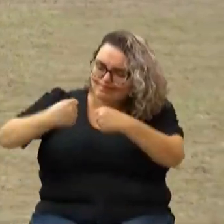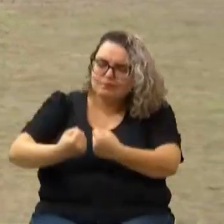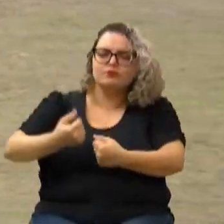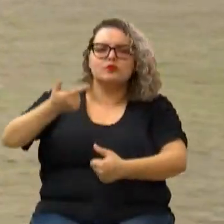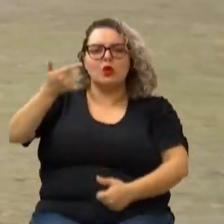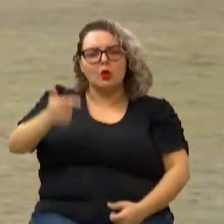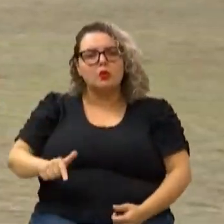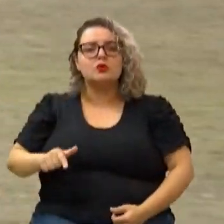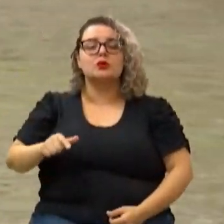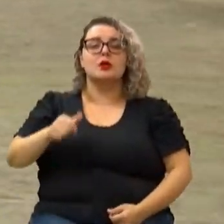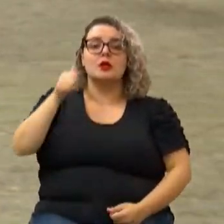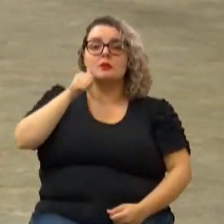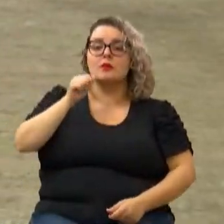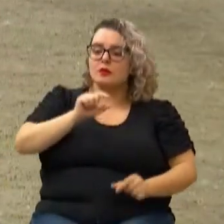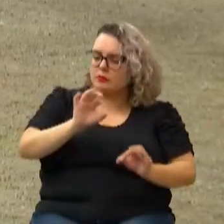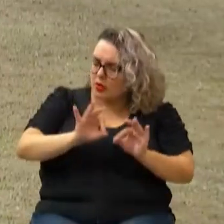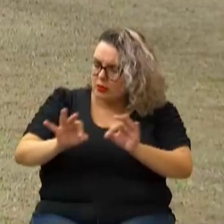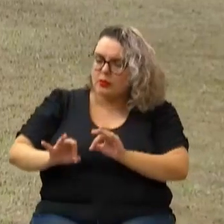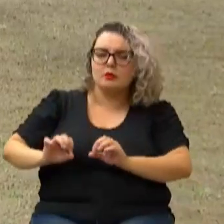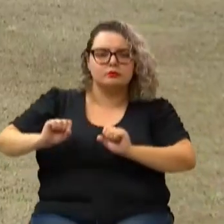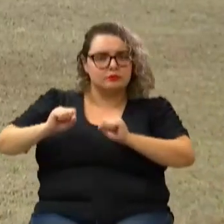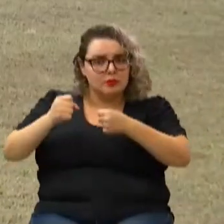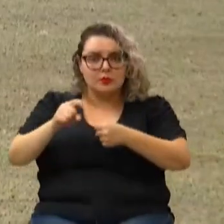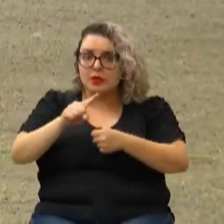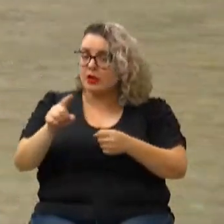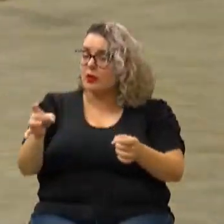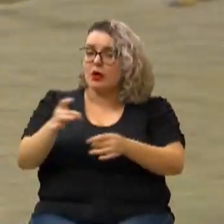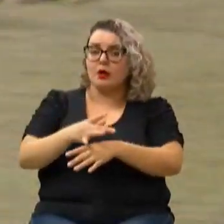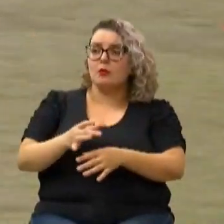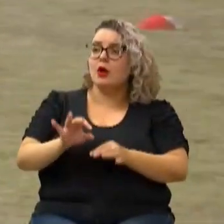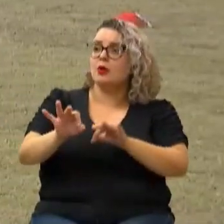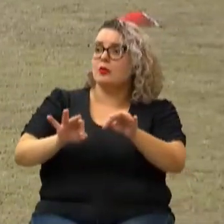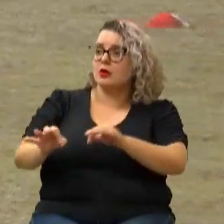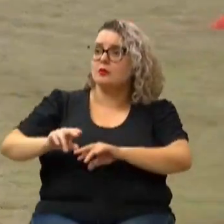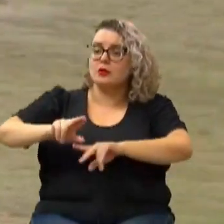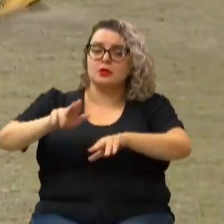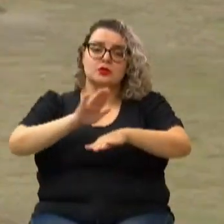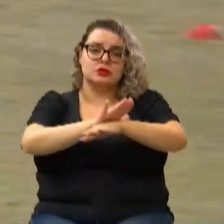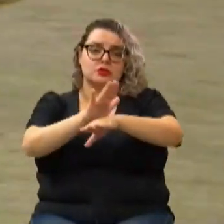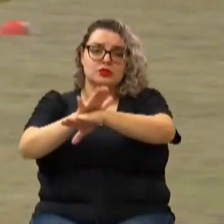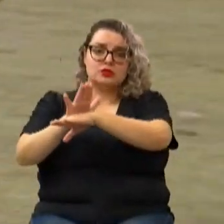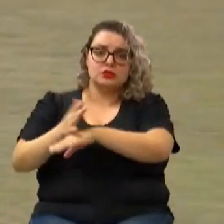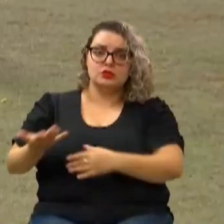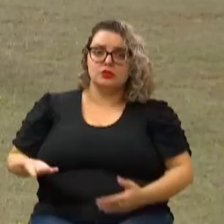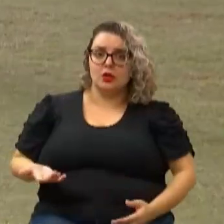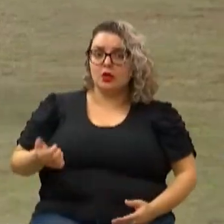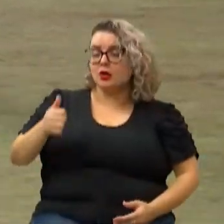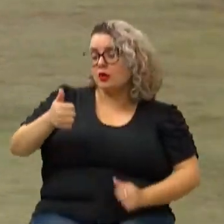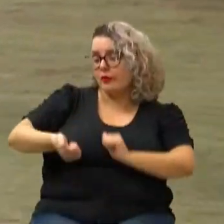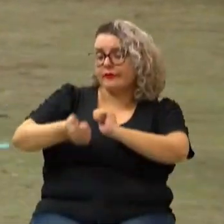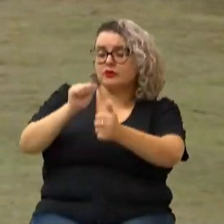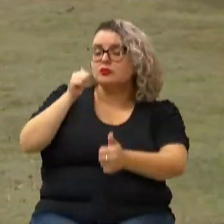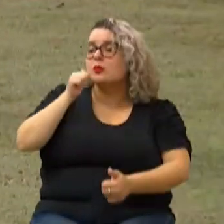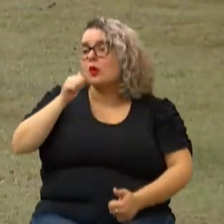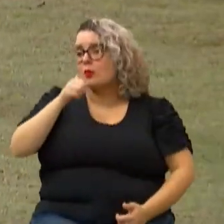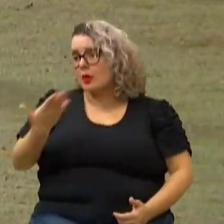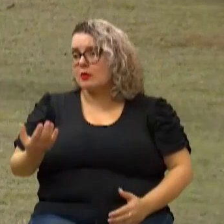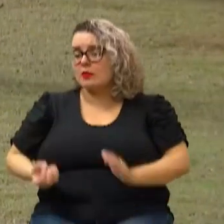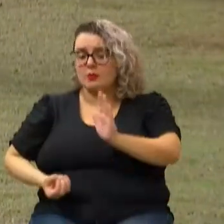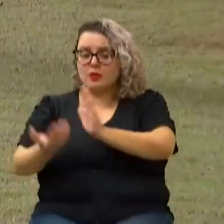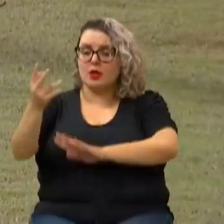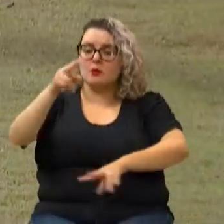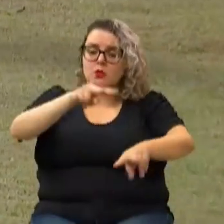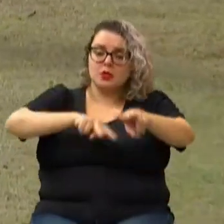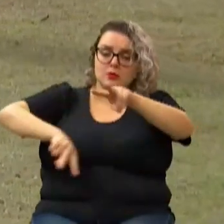as meninas que estavam aqui no projeto persistiram para ele não morrer. Hoje o projeto ele ajuda muitas meninas e o futebol feminino ele